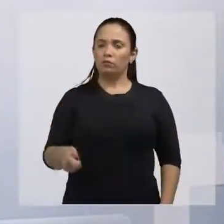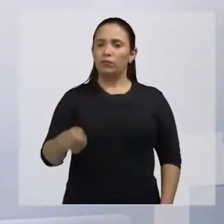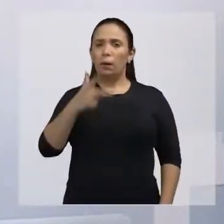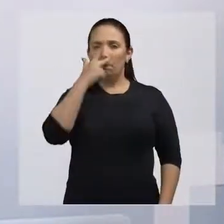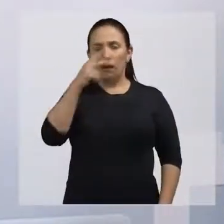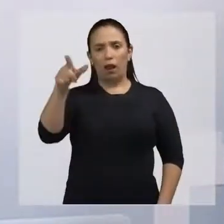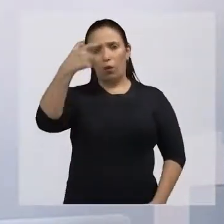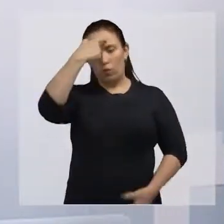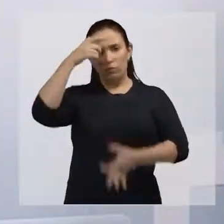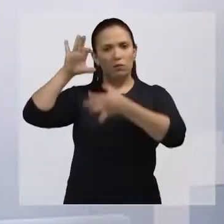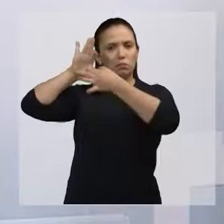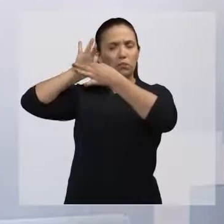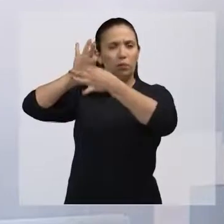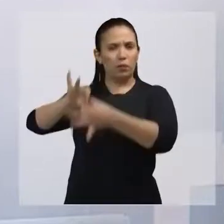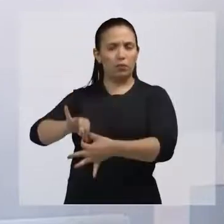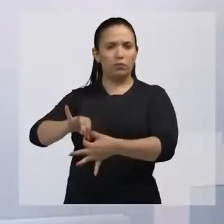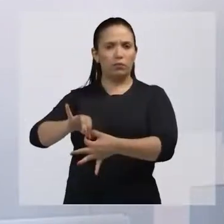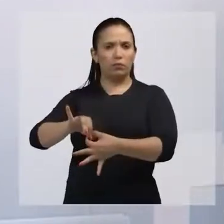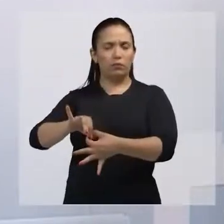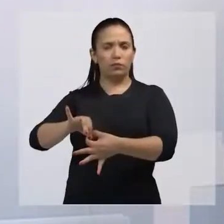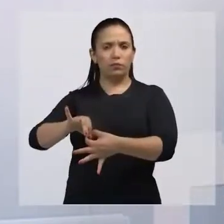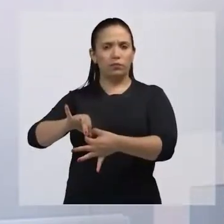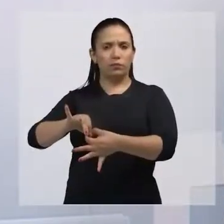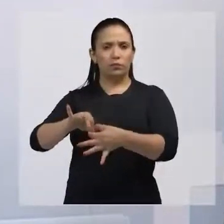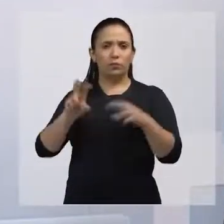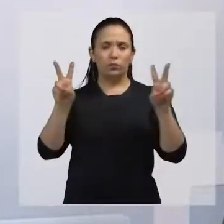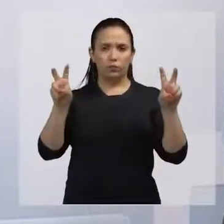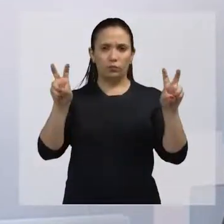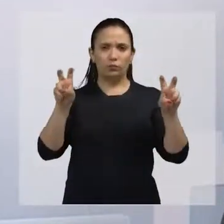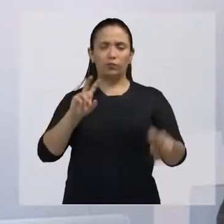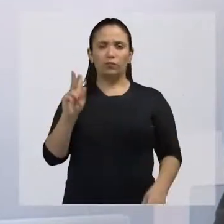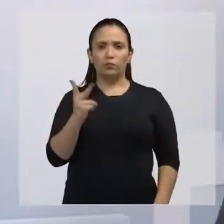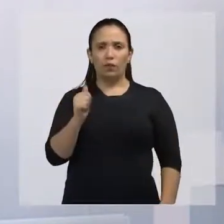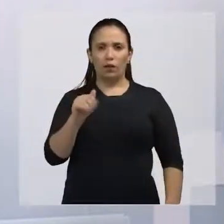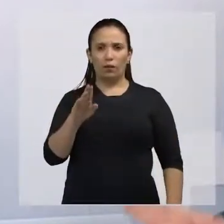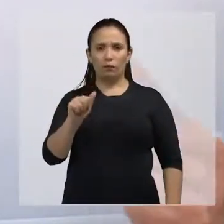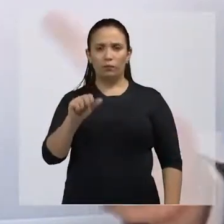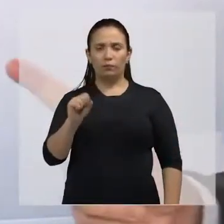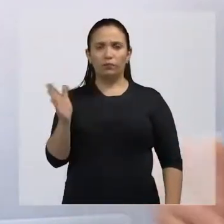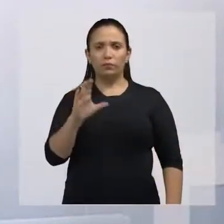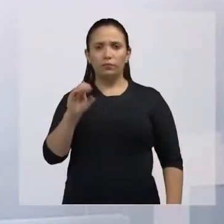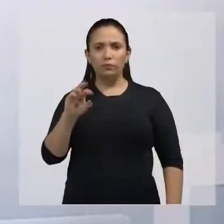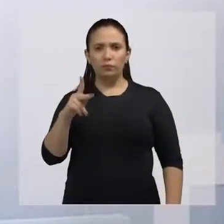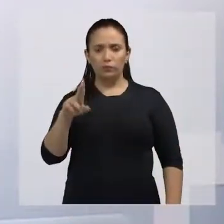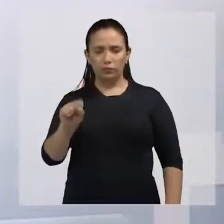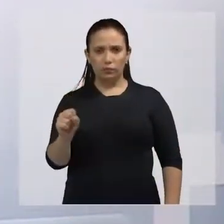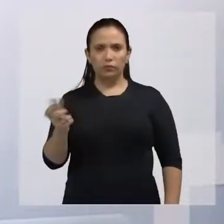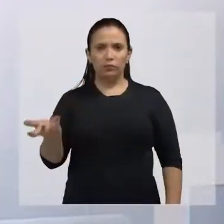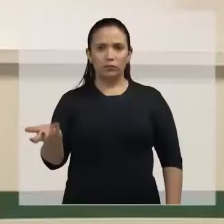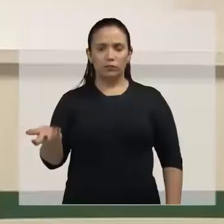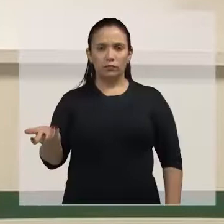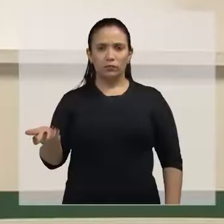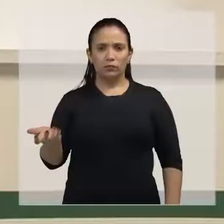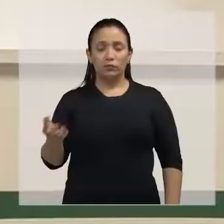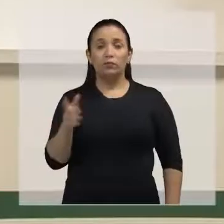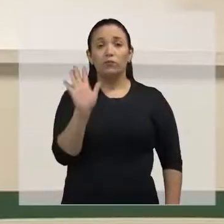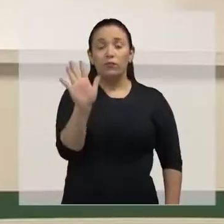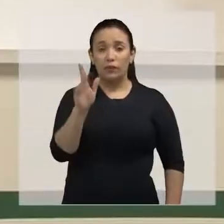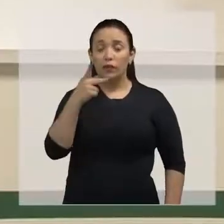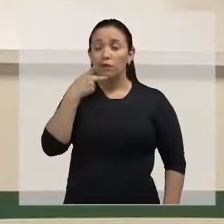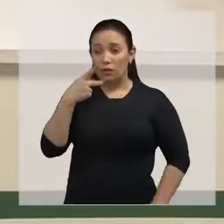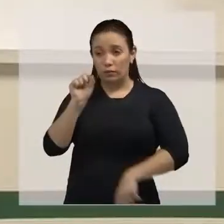movimento coerente contra a negação do habeas corpus de Lula. Perfeito. O segundo movimento... Perfeito, mas você vai ver o segundo